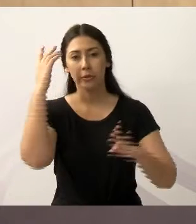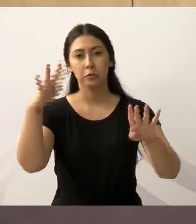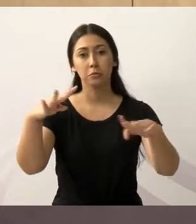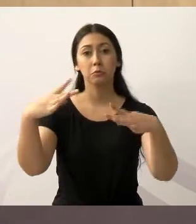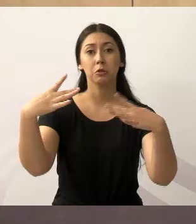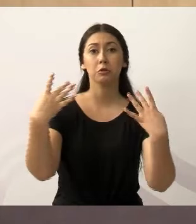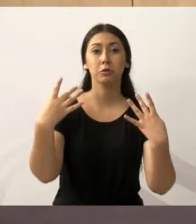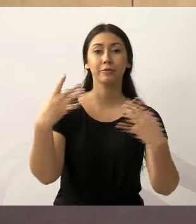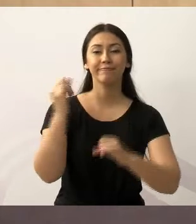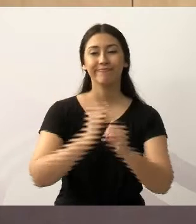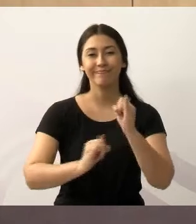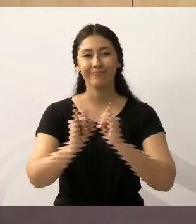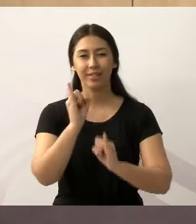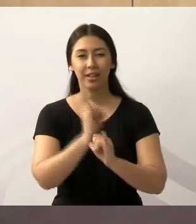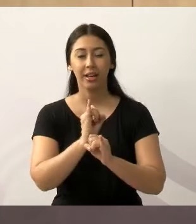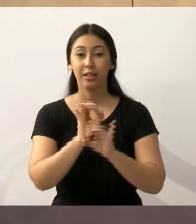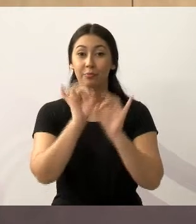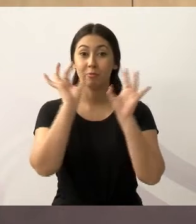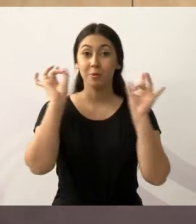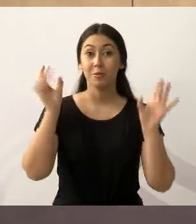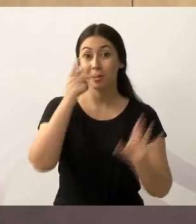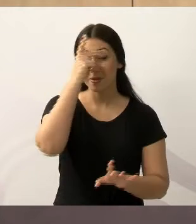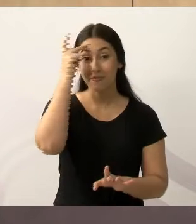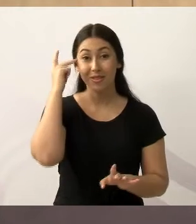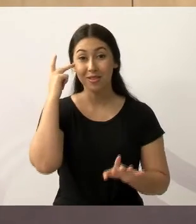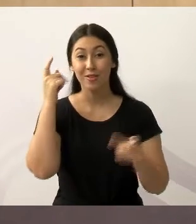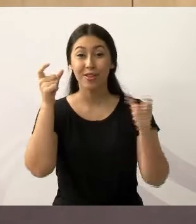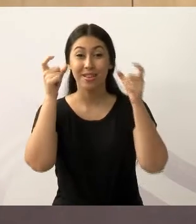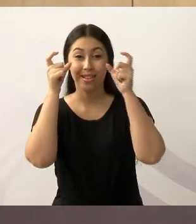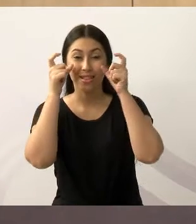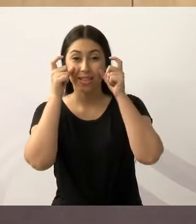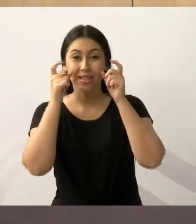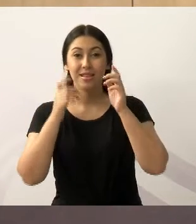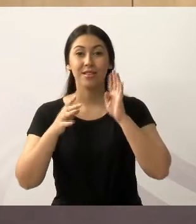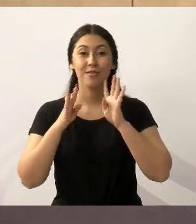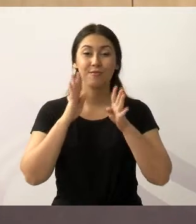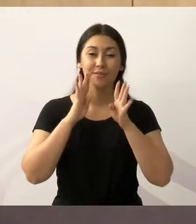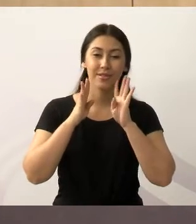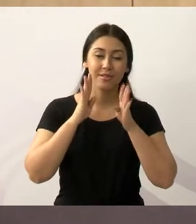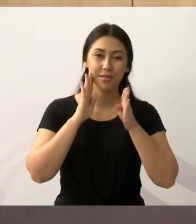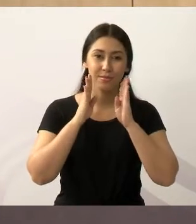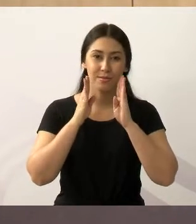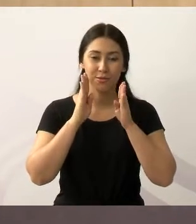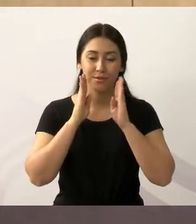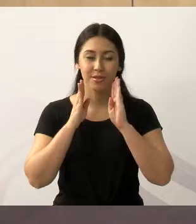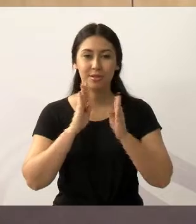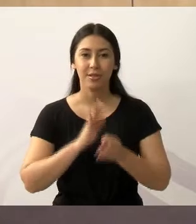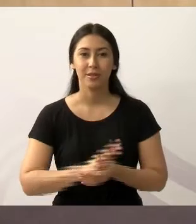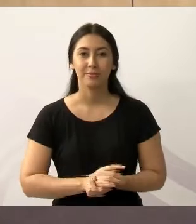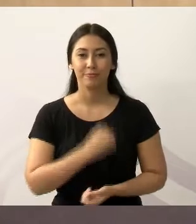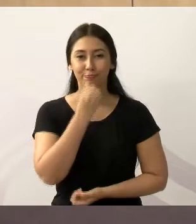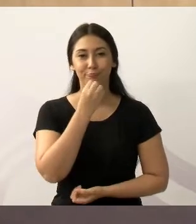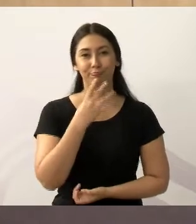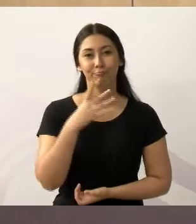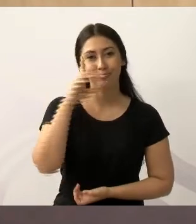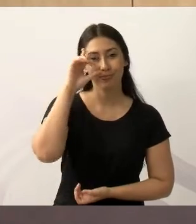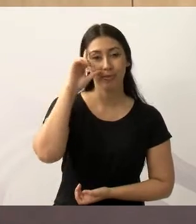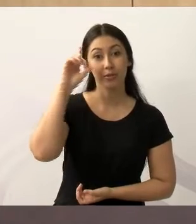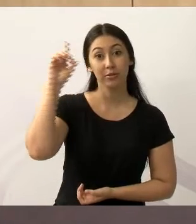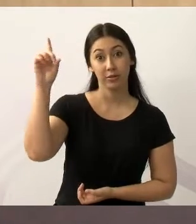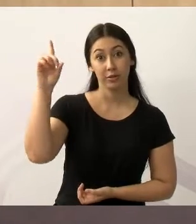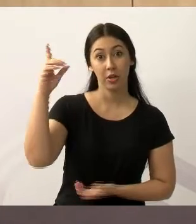senhores internautas em especial aqueles que nos assistem ao vivo pela página da câmara no facebook bom dia